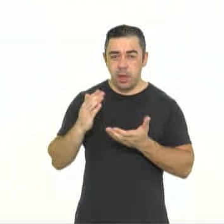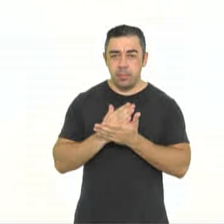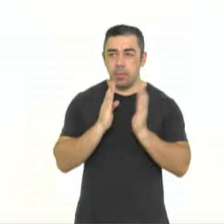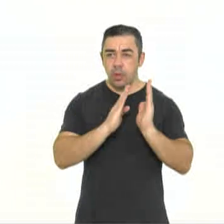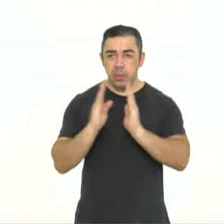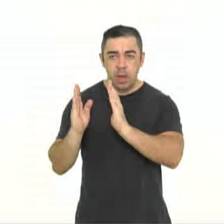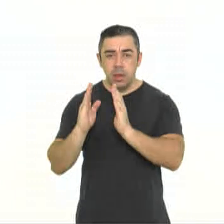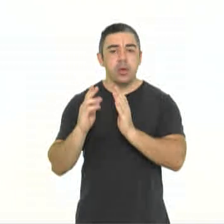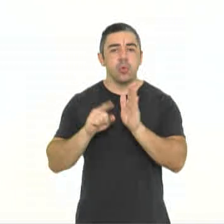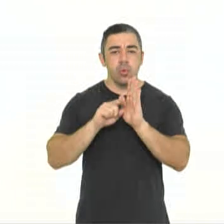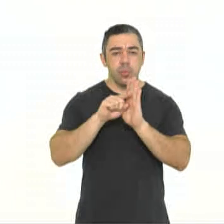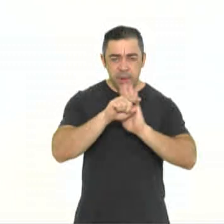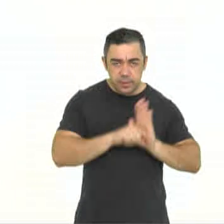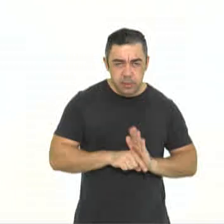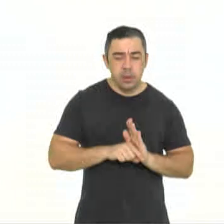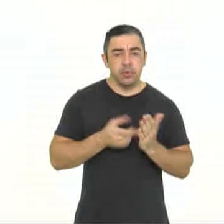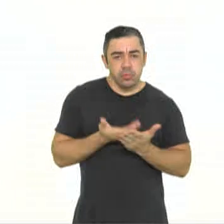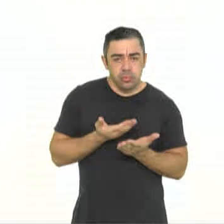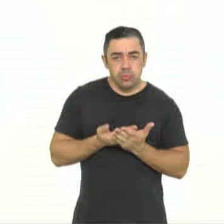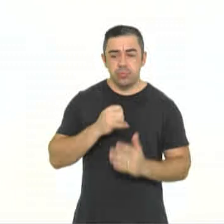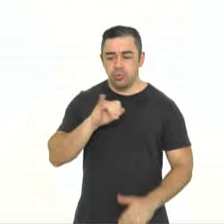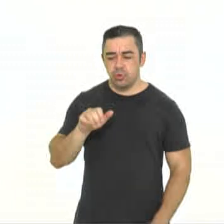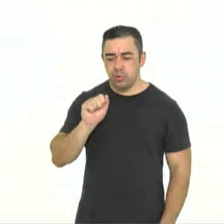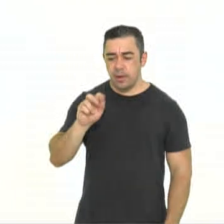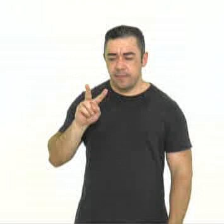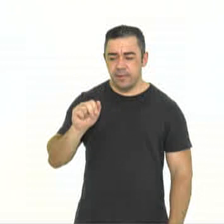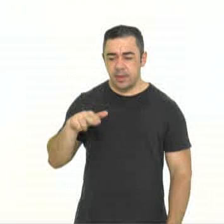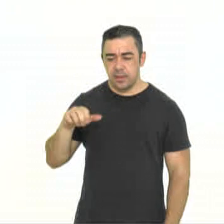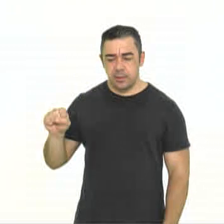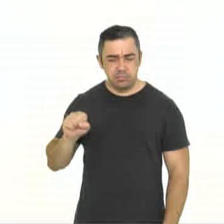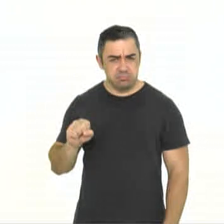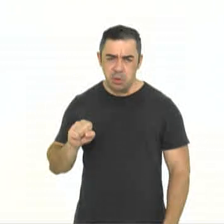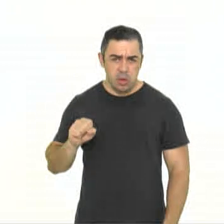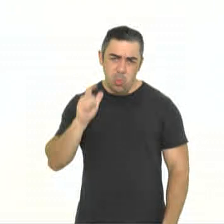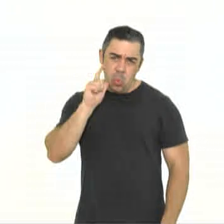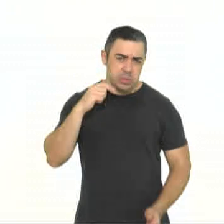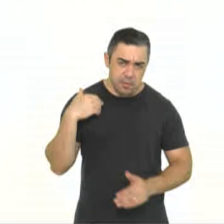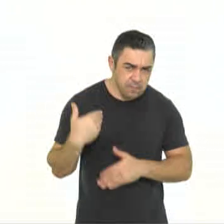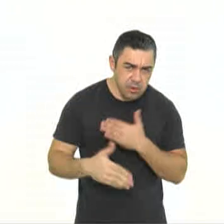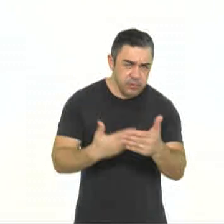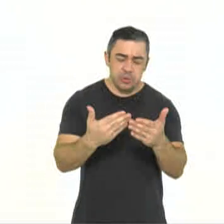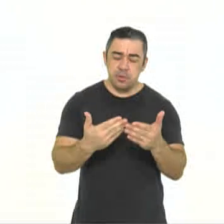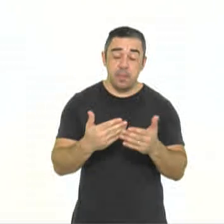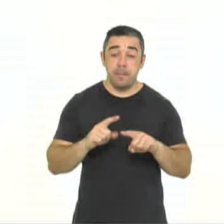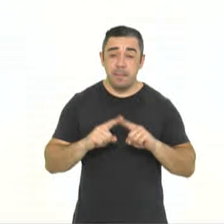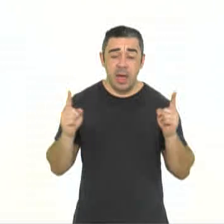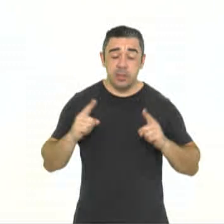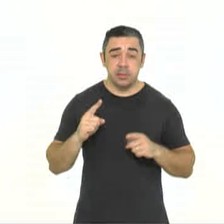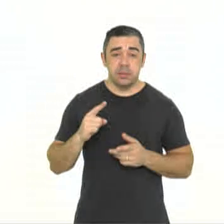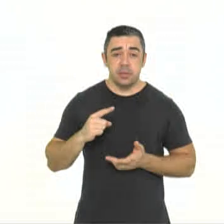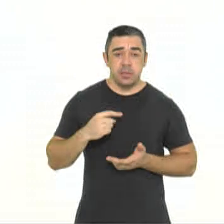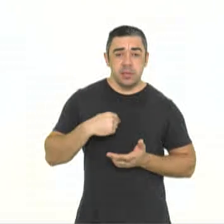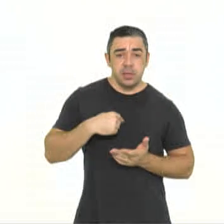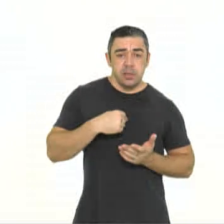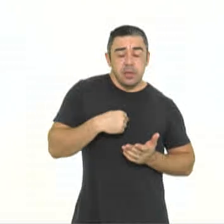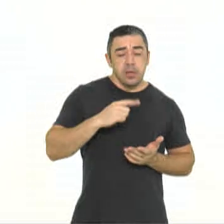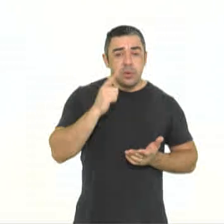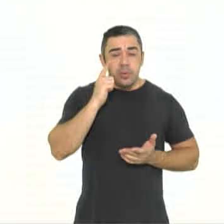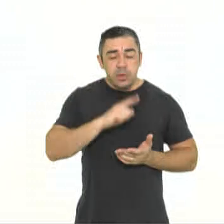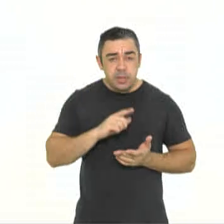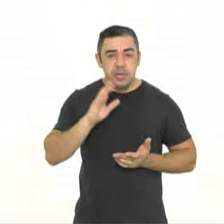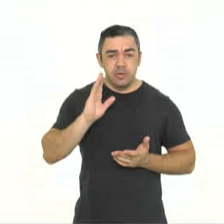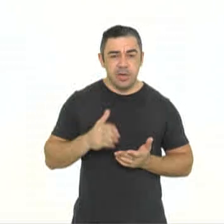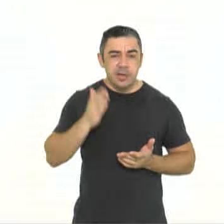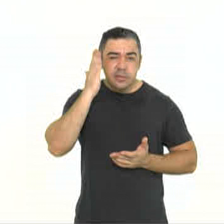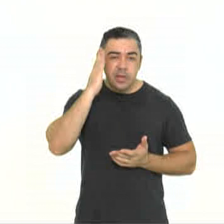e continuei os meus estudos de javanês. Não fiz grandes progressos nesse dia. Não ia se por julgar